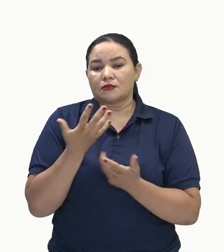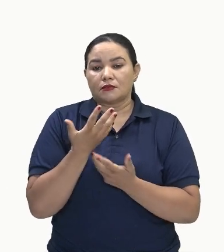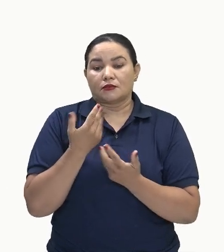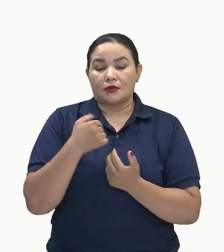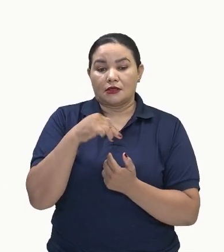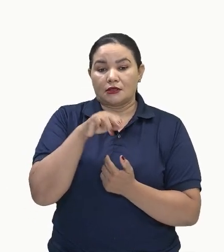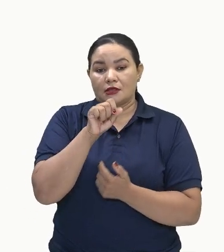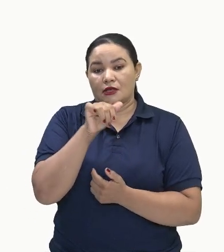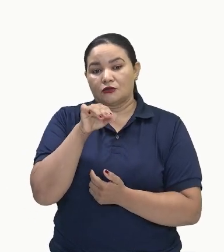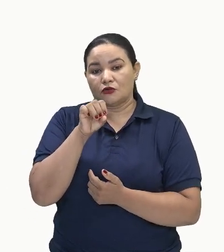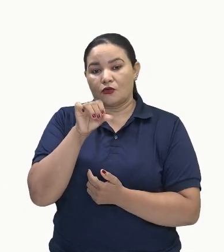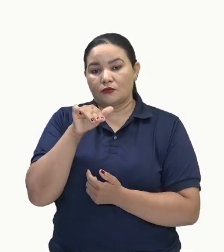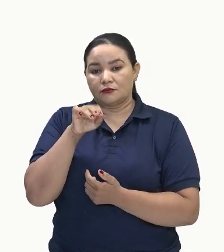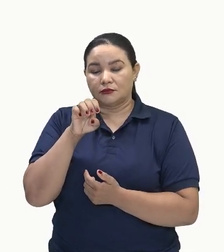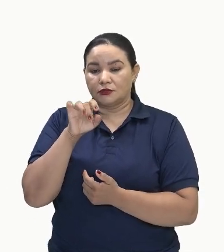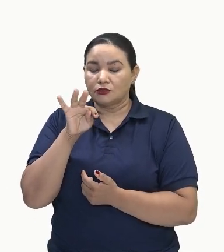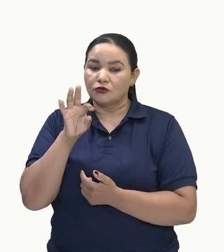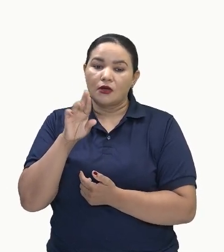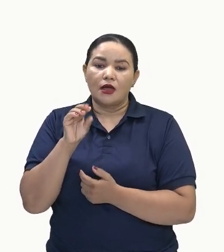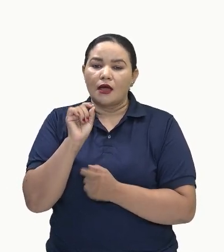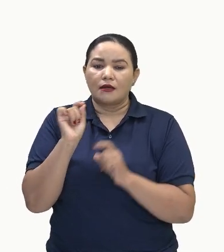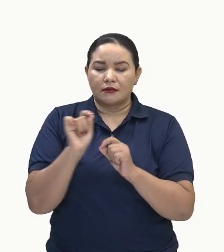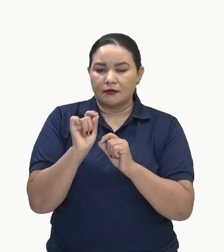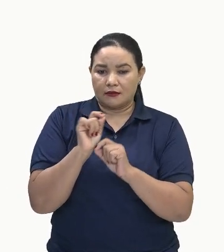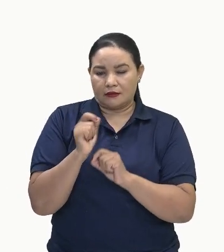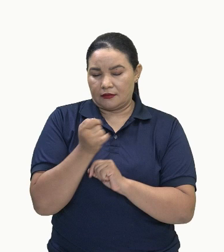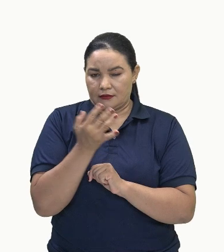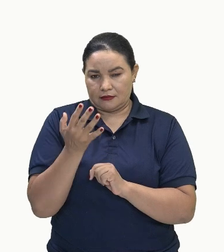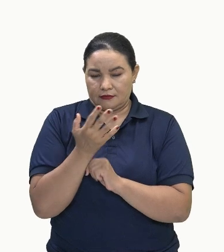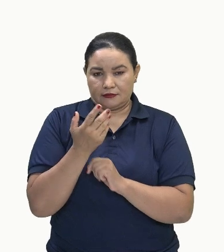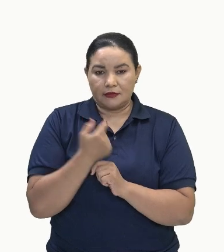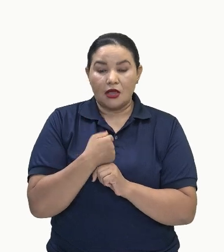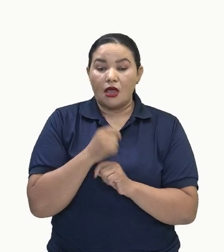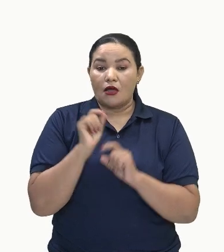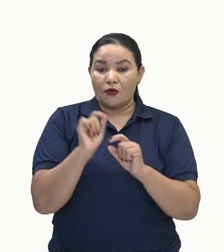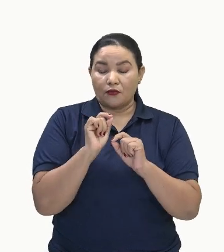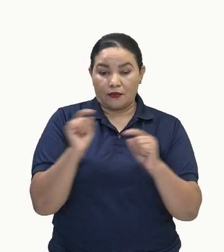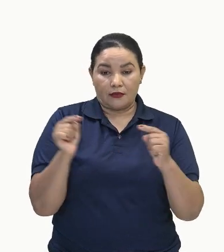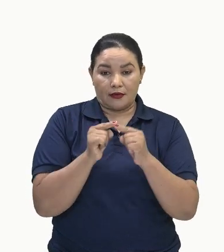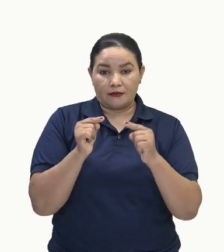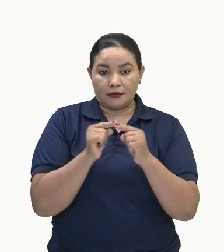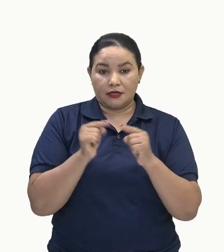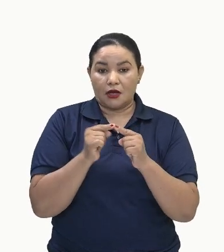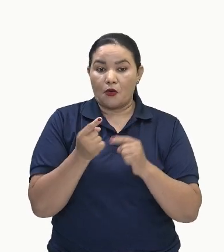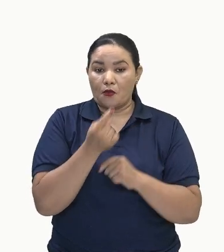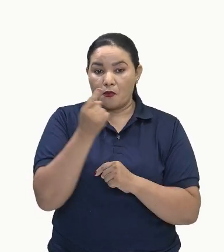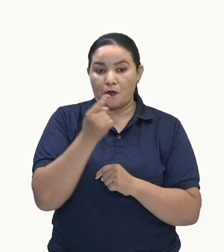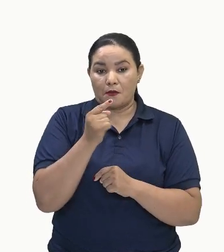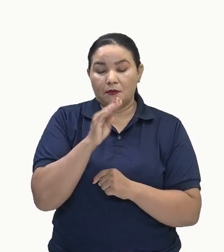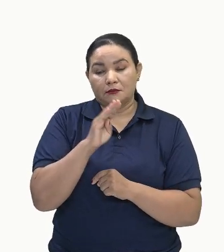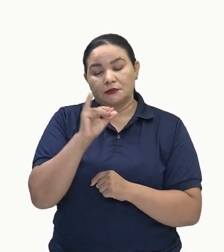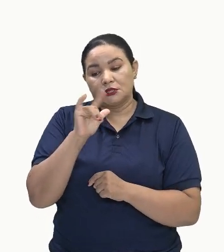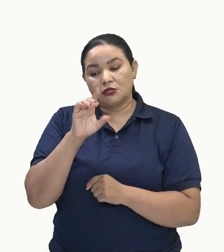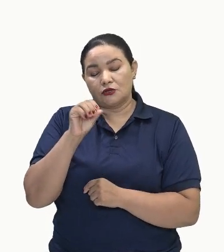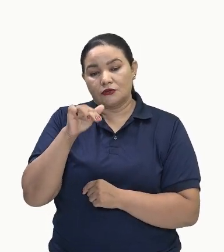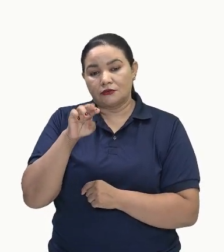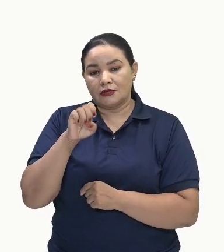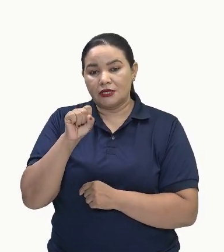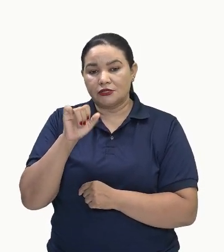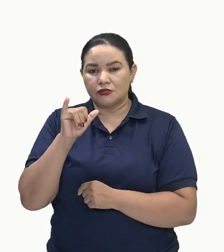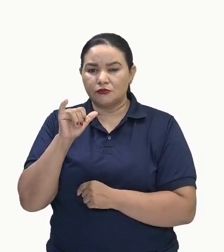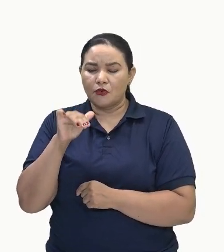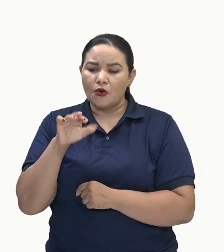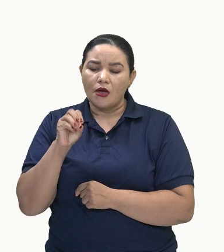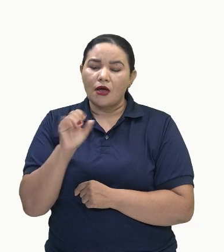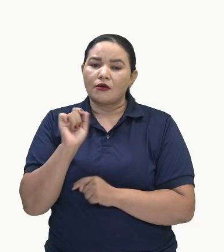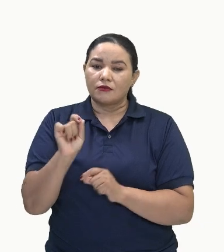nanômetro. Essa medida equivale a um bilionésimo de metro. E aqui nós temos aqui a